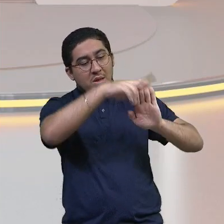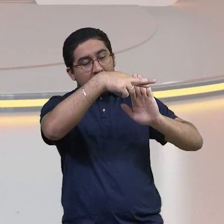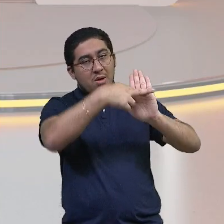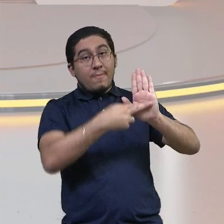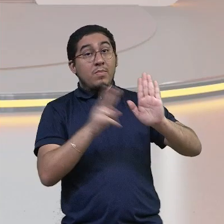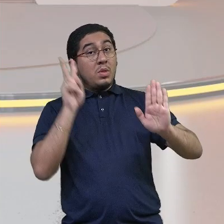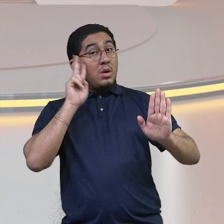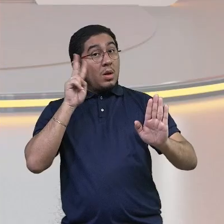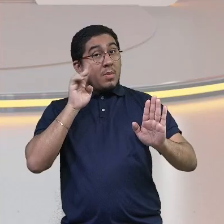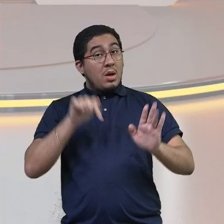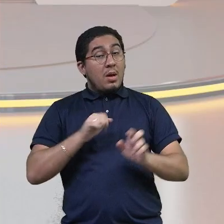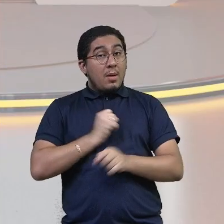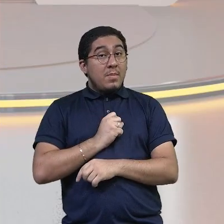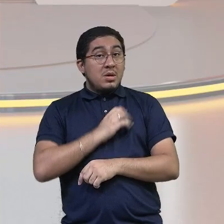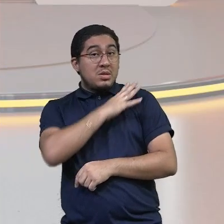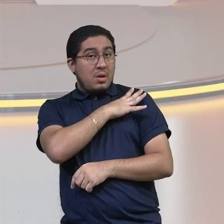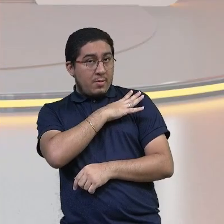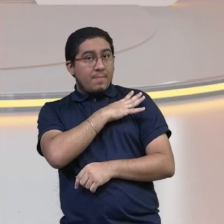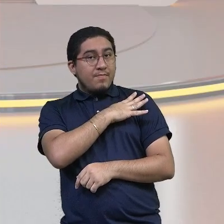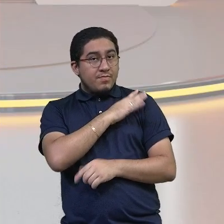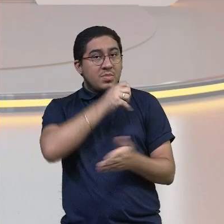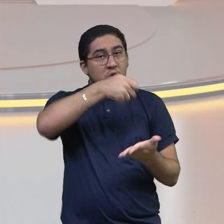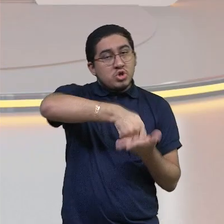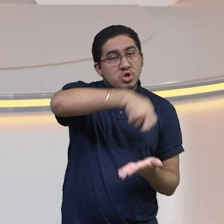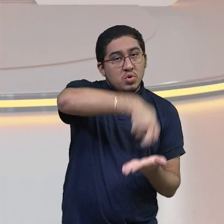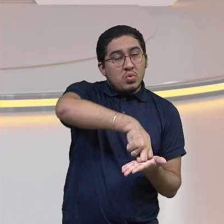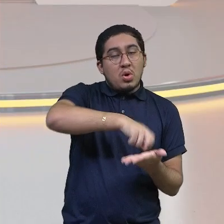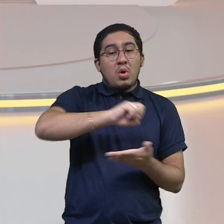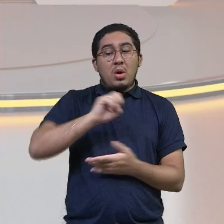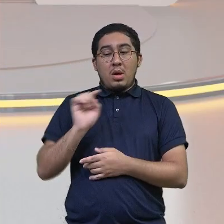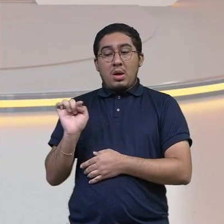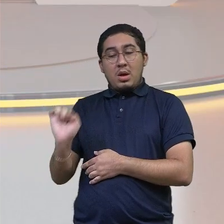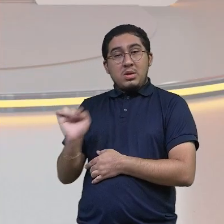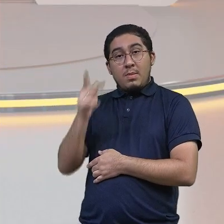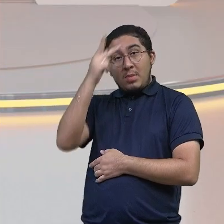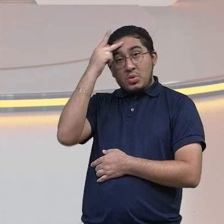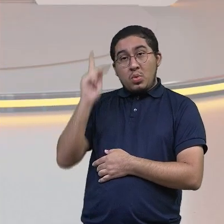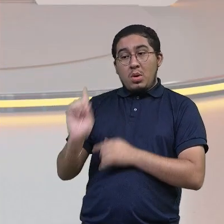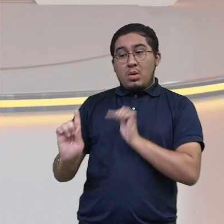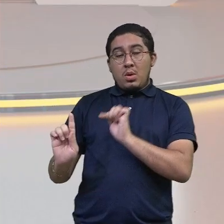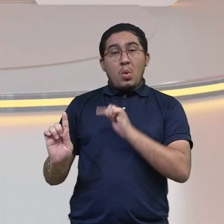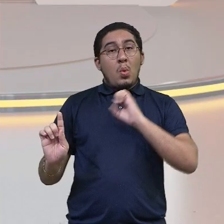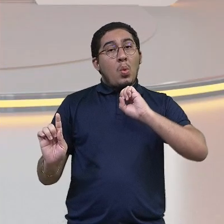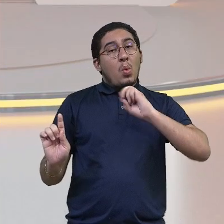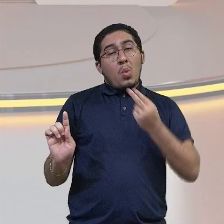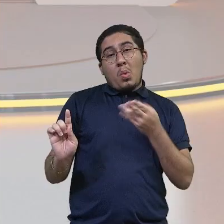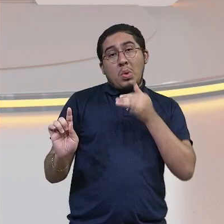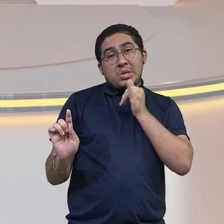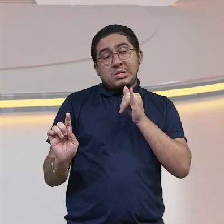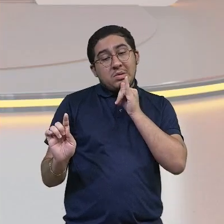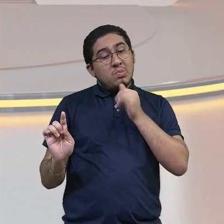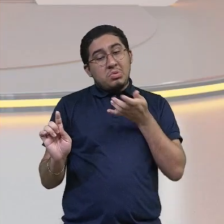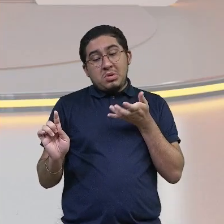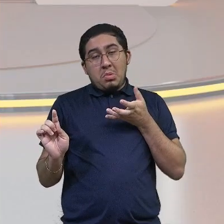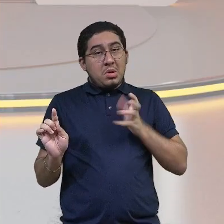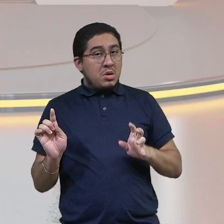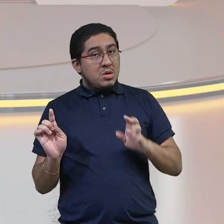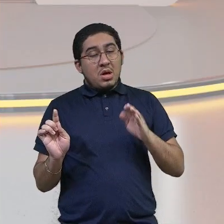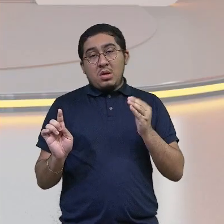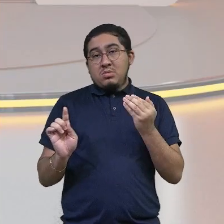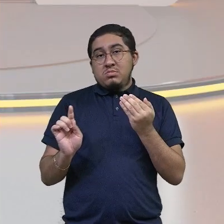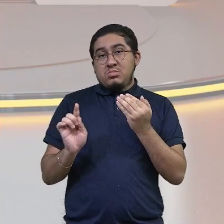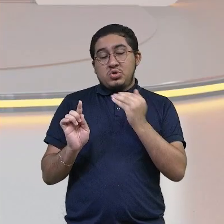período da ditadura militar, ou que simplesmente não conluiava, não comungava com as mesmas